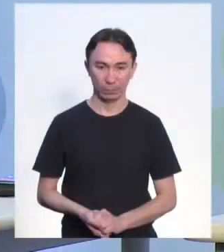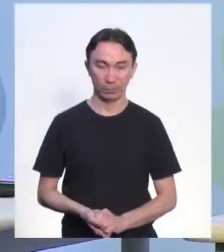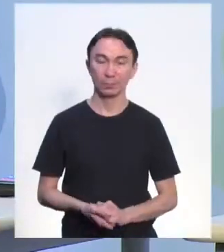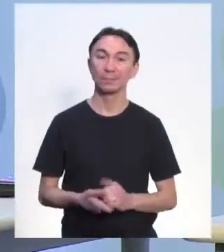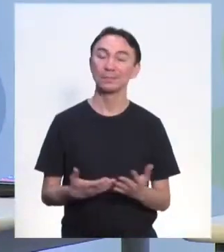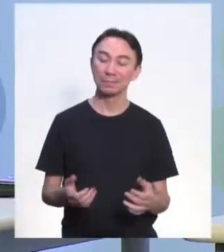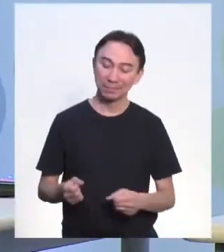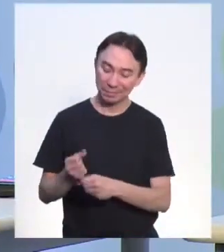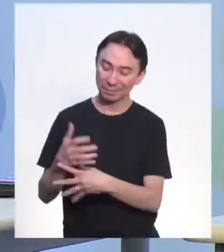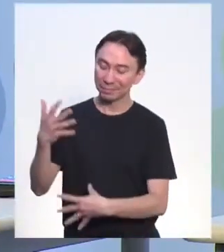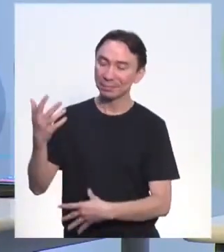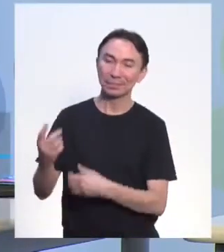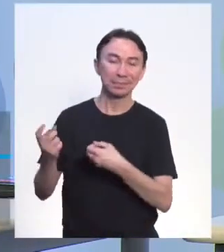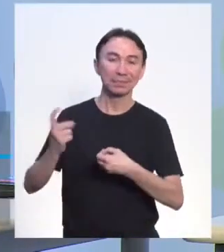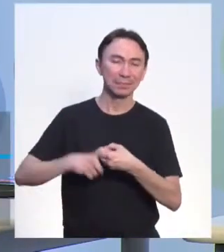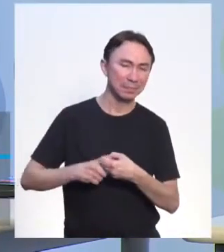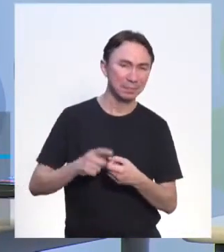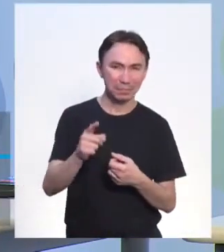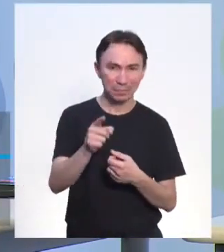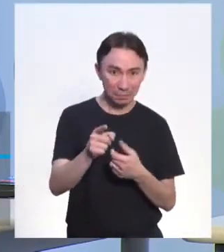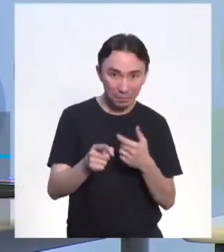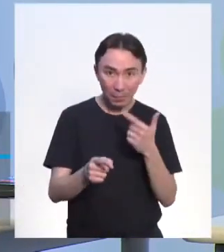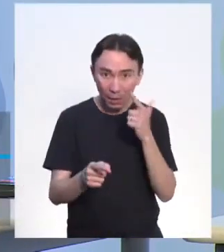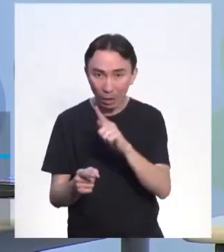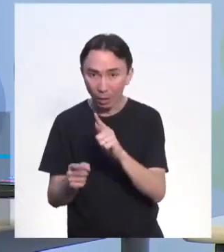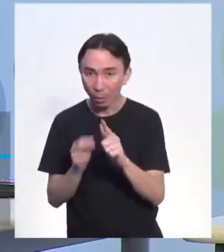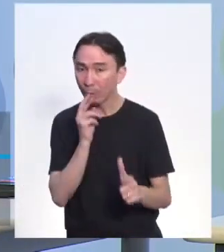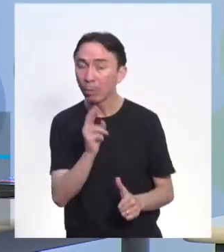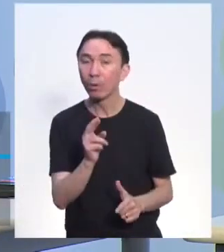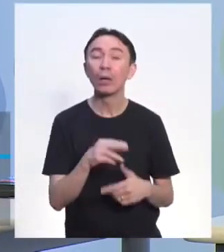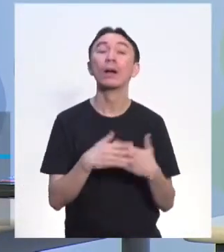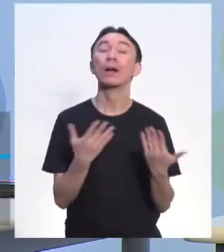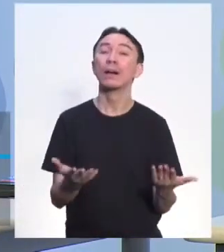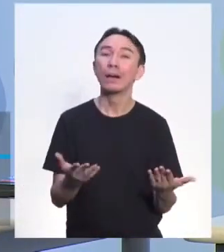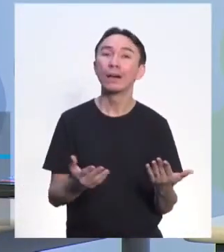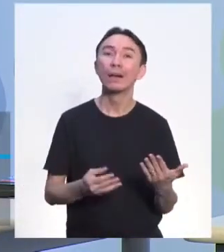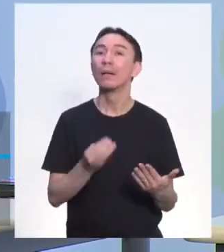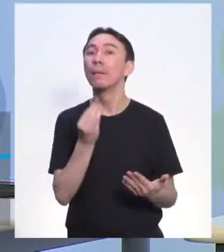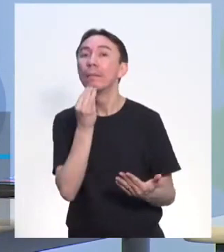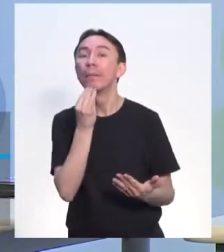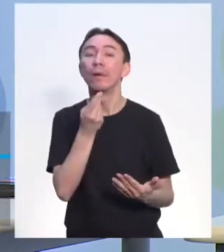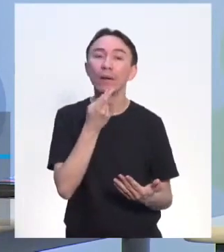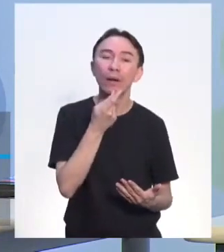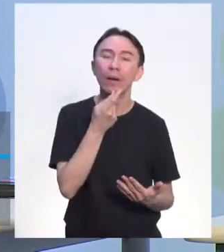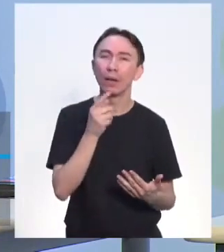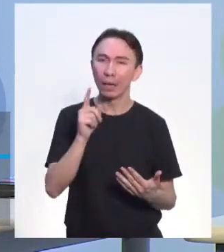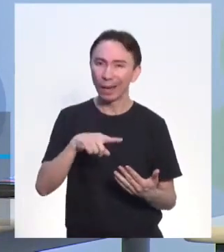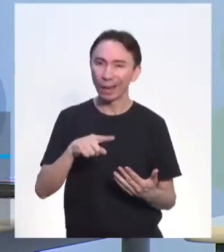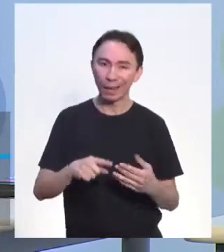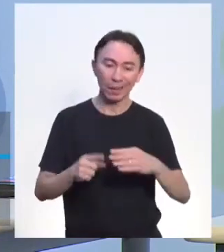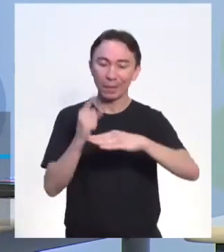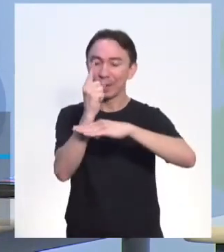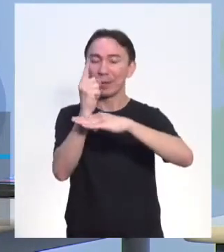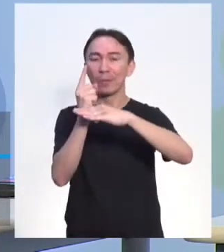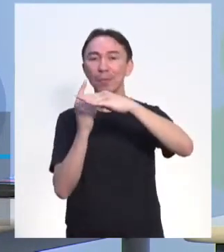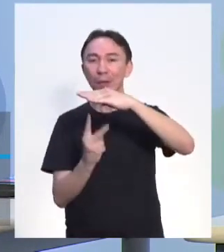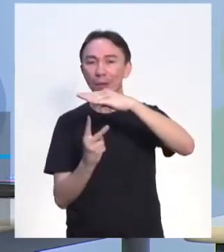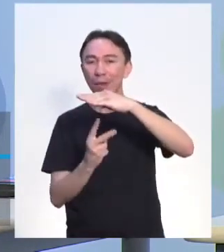aí, voltamos do chat. Vocês conseguiram colocar a resposta desse exercício? Qual é a probabilidade? Colocar em fração,